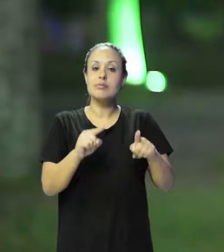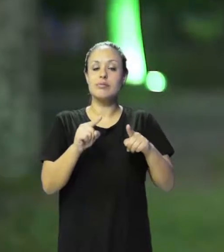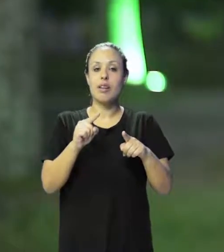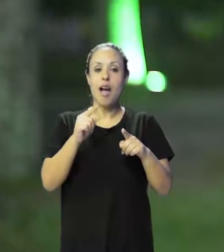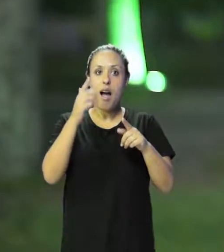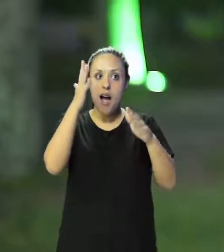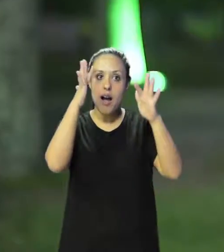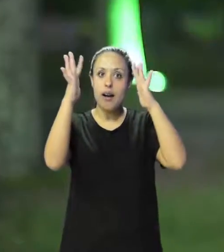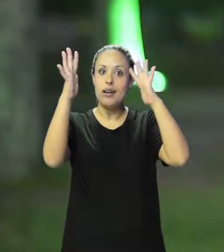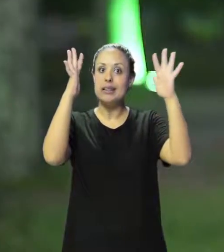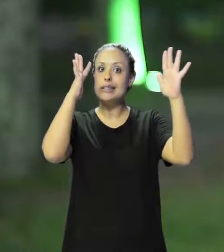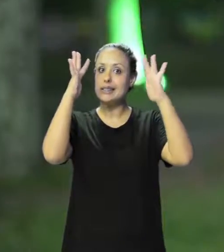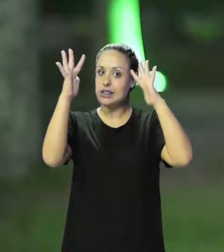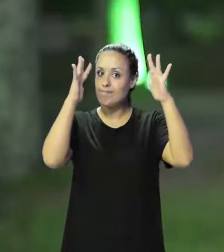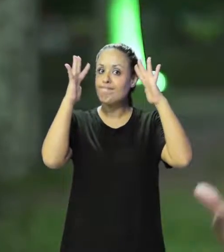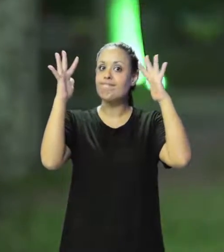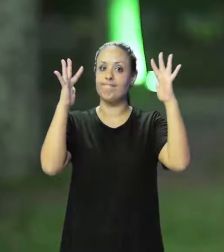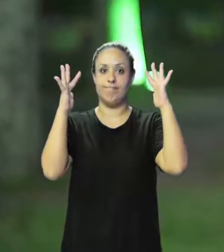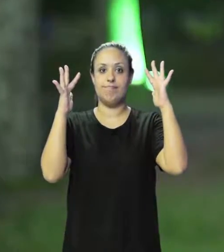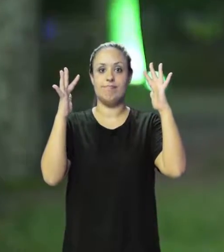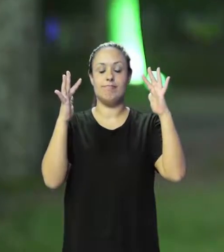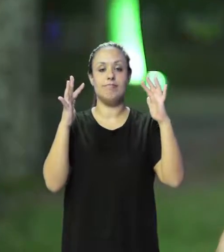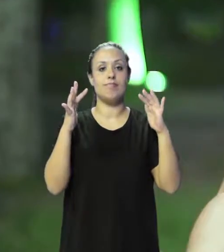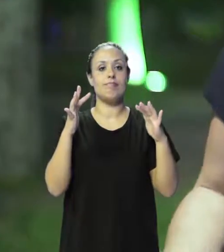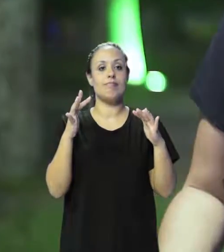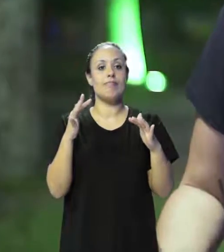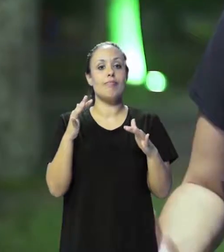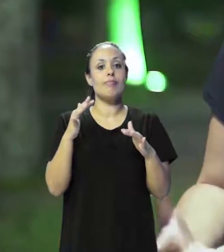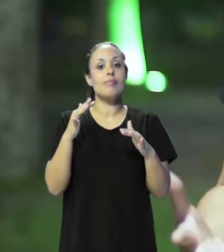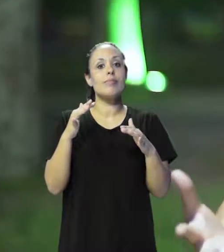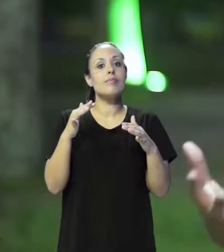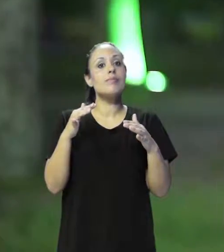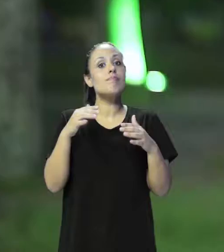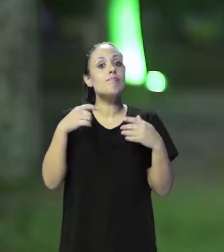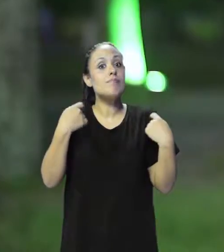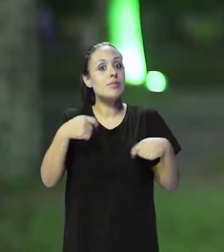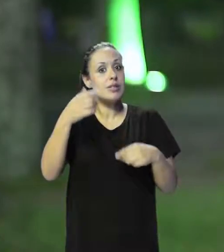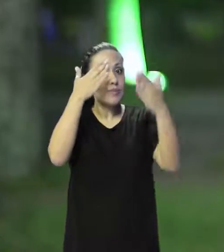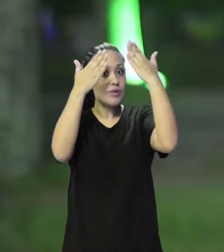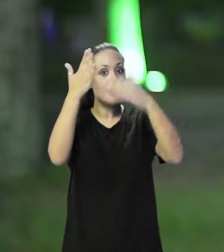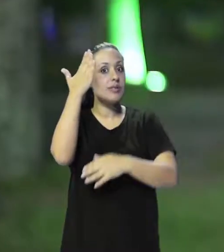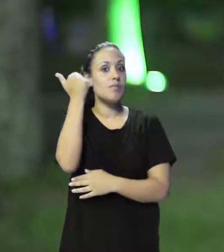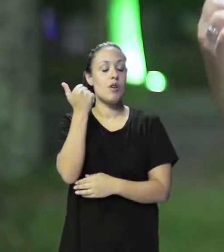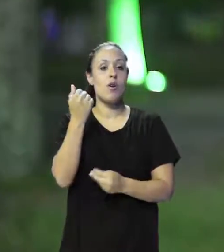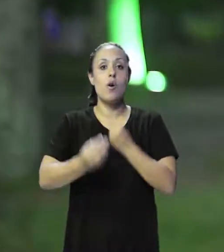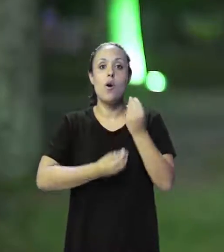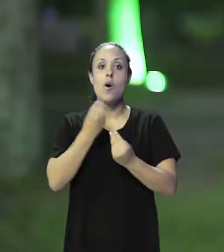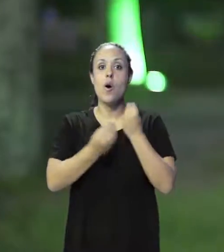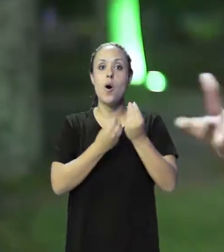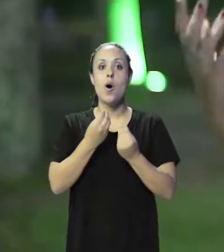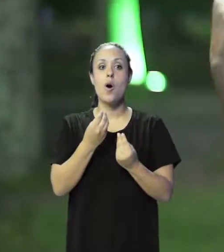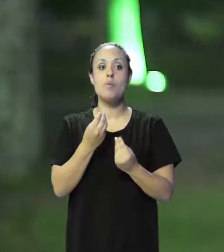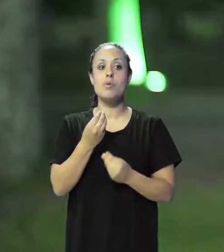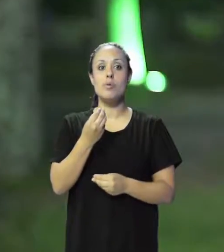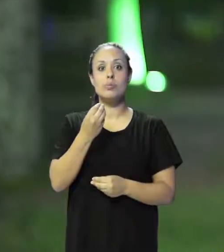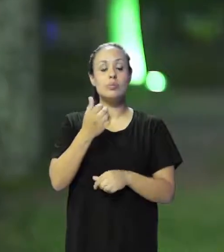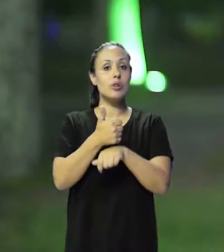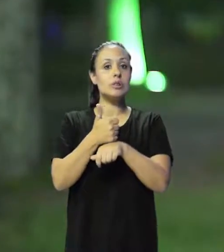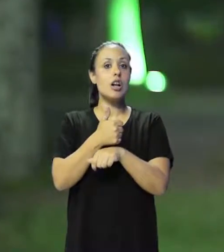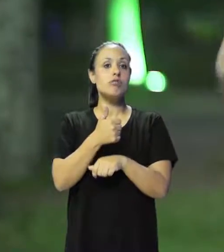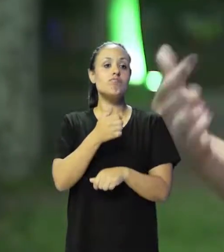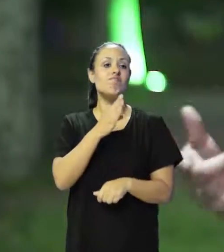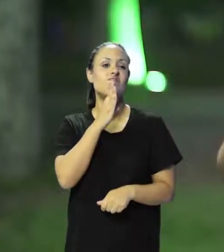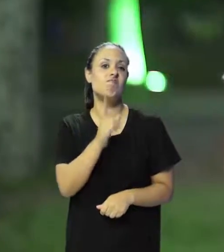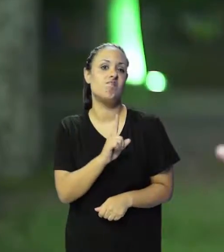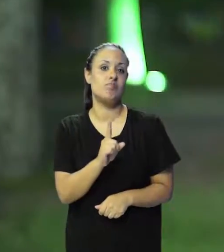e pensar um pouco e problematizar junto com essas pessoas como que, enfim, essa compreensão ou essa falta de